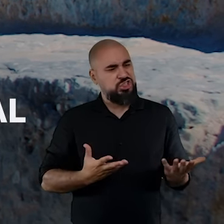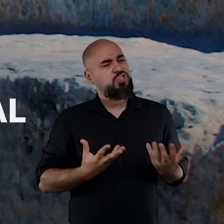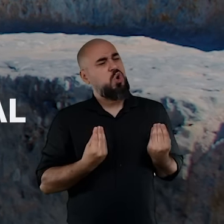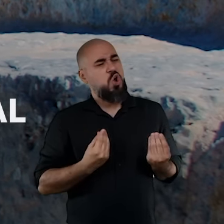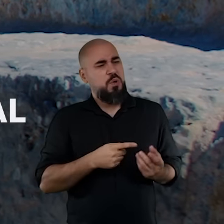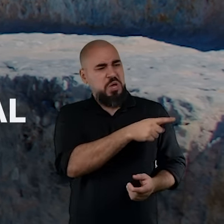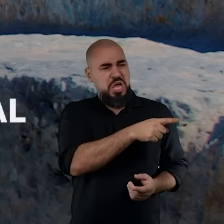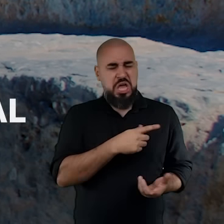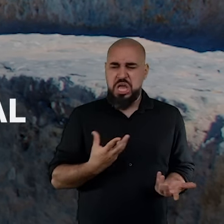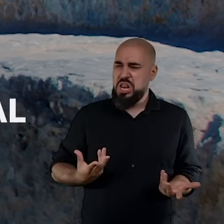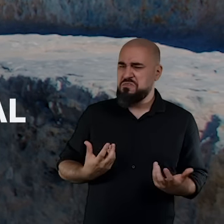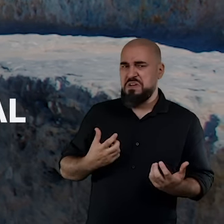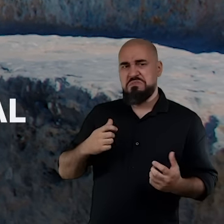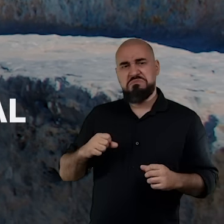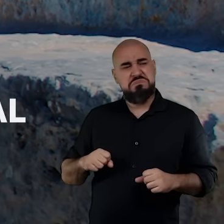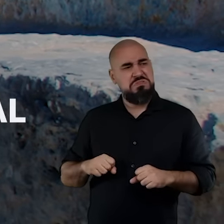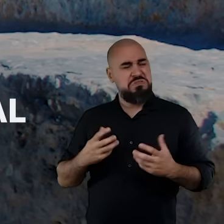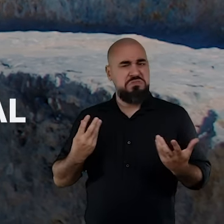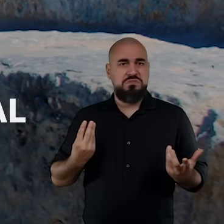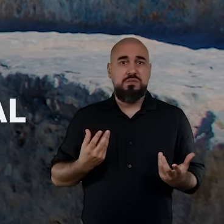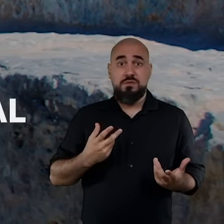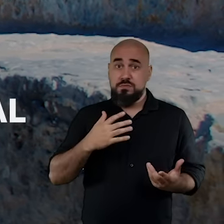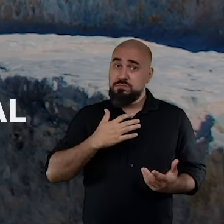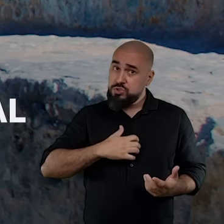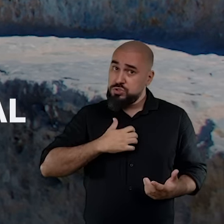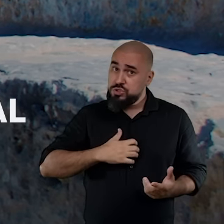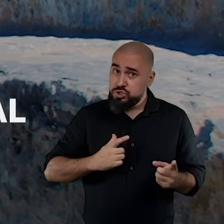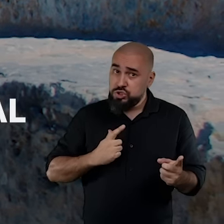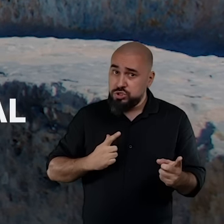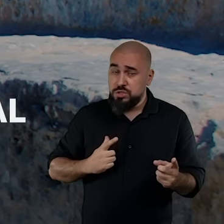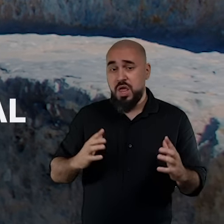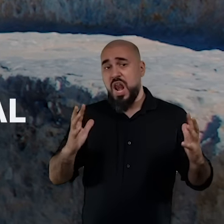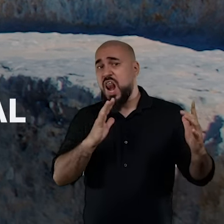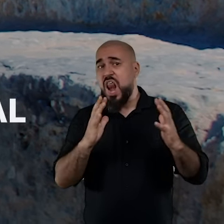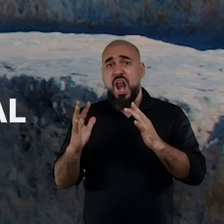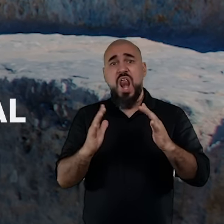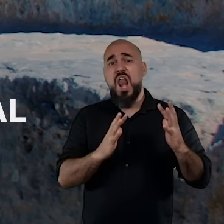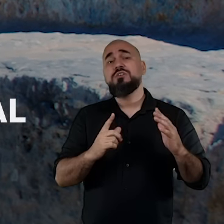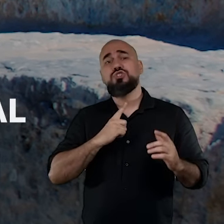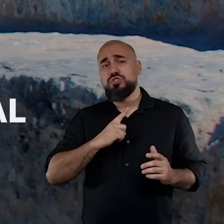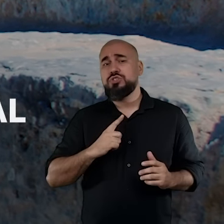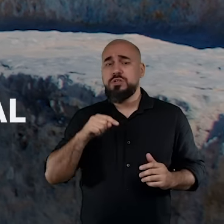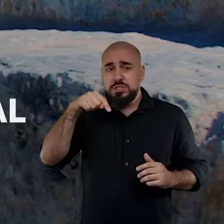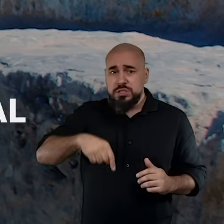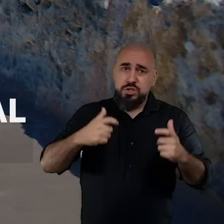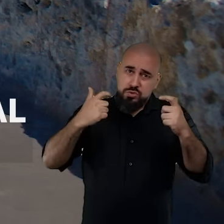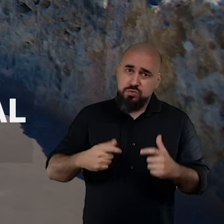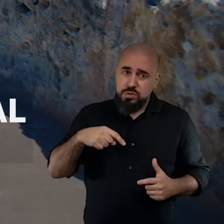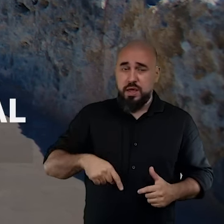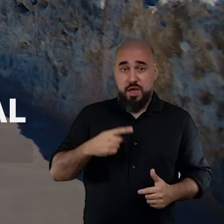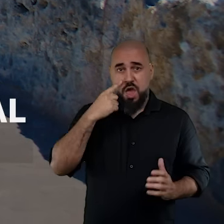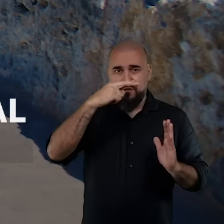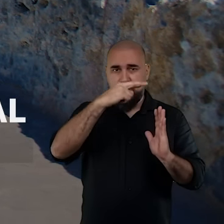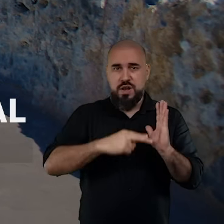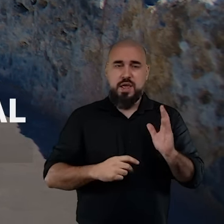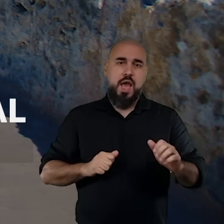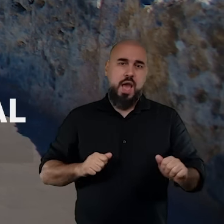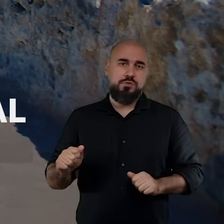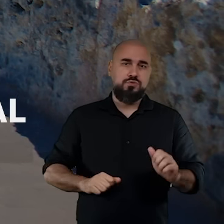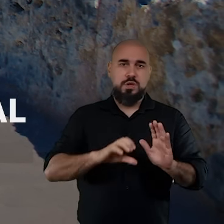do Evangelho, o apóstolo Paulo. E a Bíblia fala que o tumulto aconteceu nesse lugar onde eu estou. Eu vou ler para você. Atos